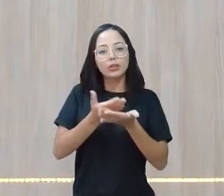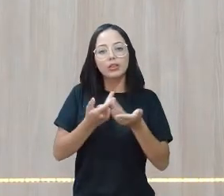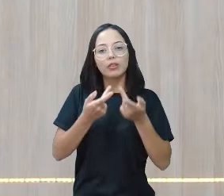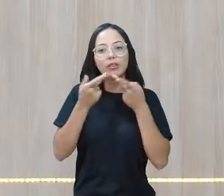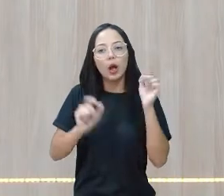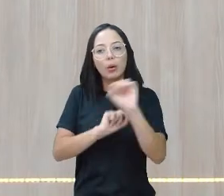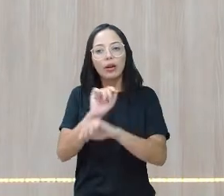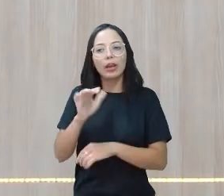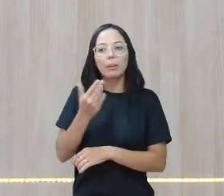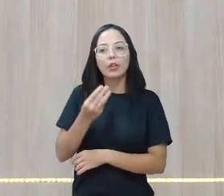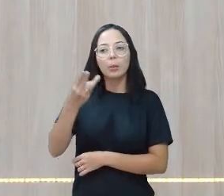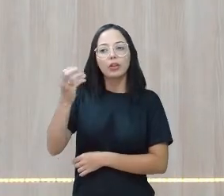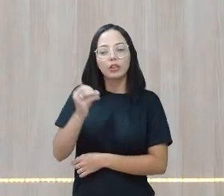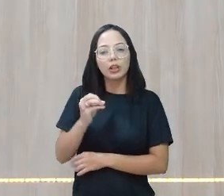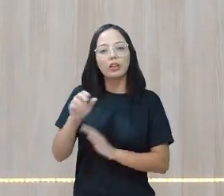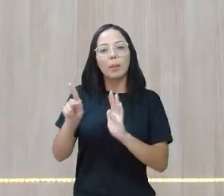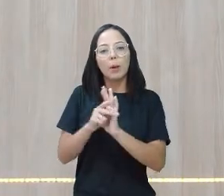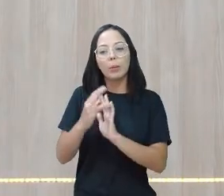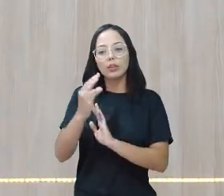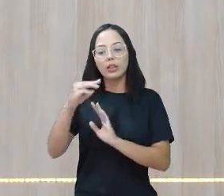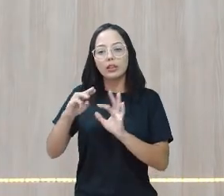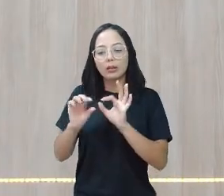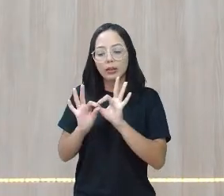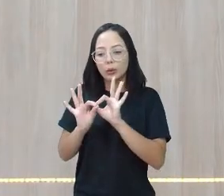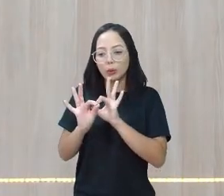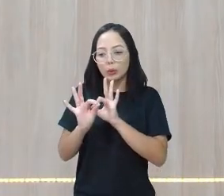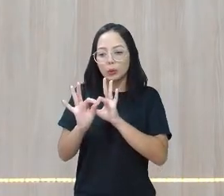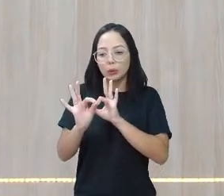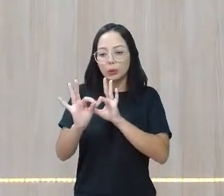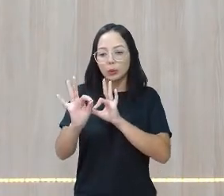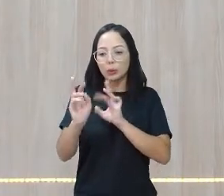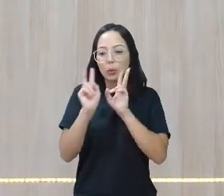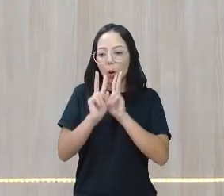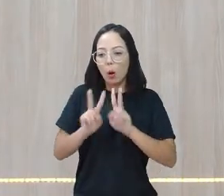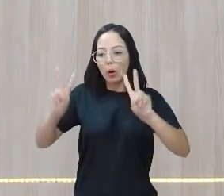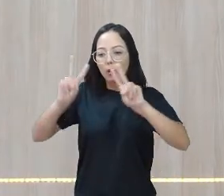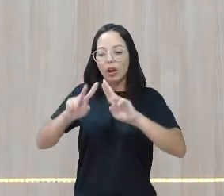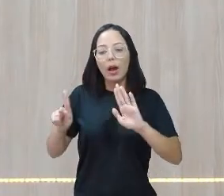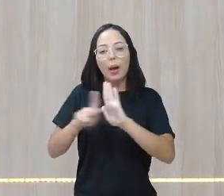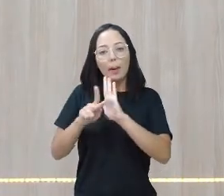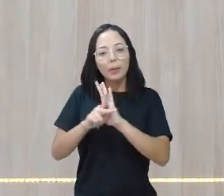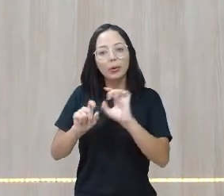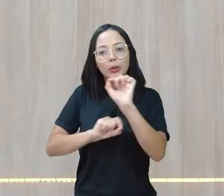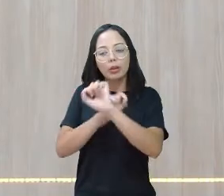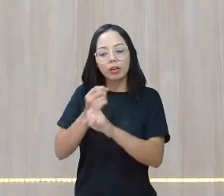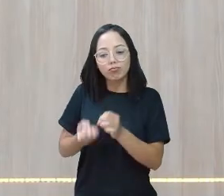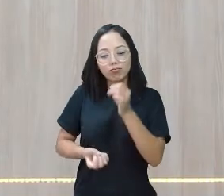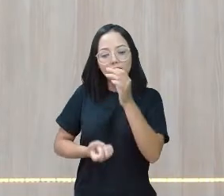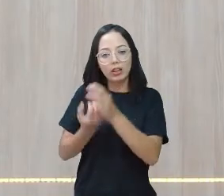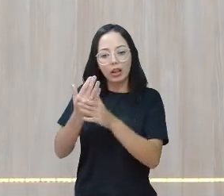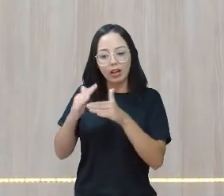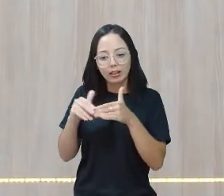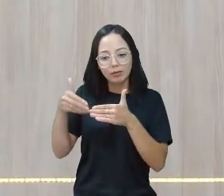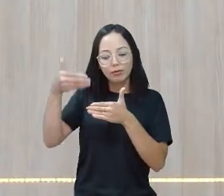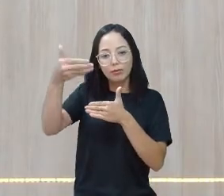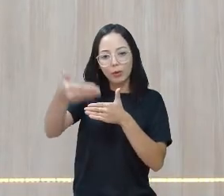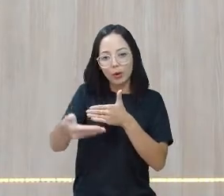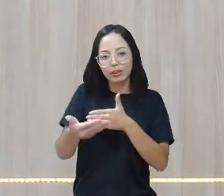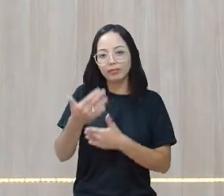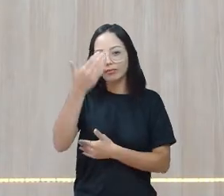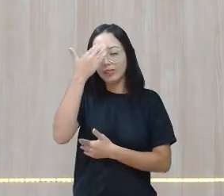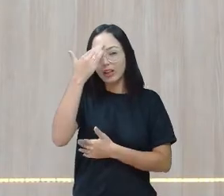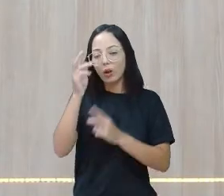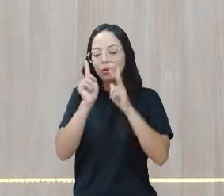ou menos 30 centímetros de distância do olhar. Então, é uma imagem que é projetada fora dele, no caso